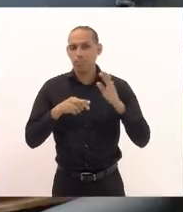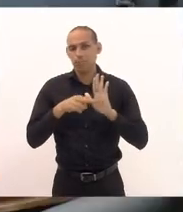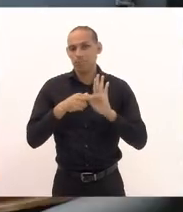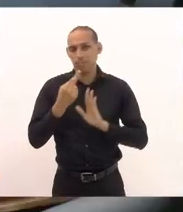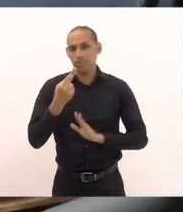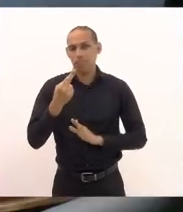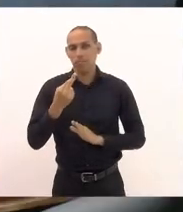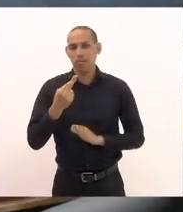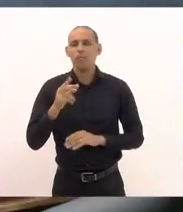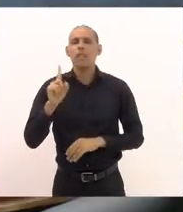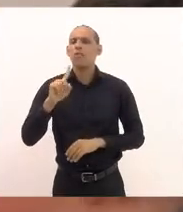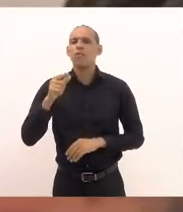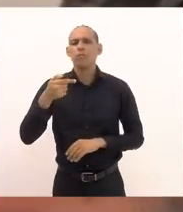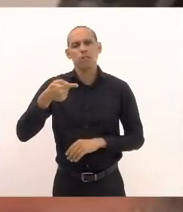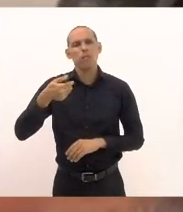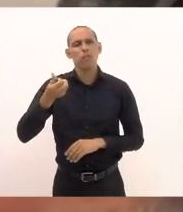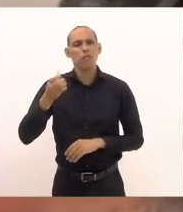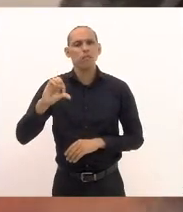Não,